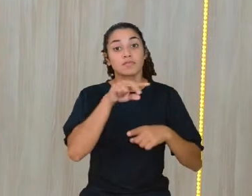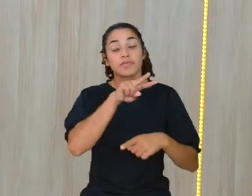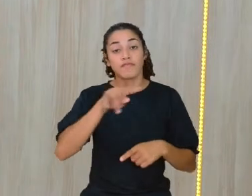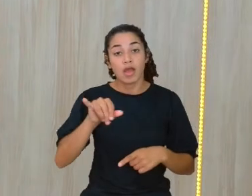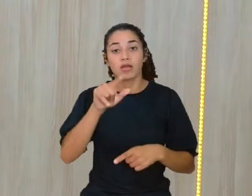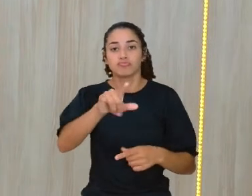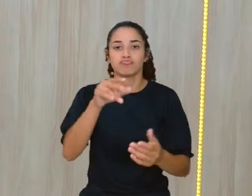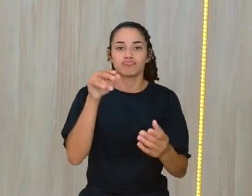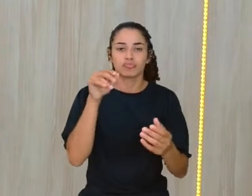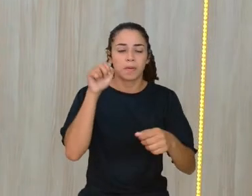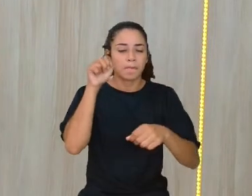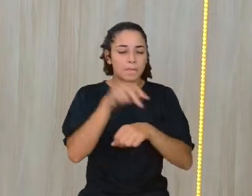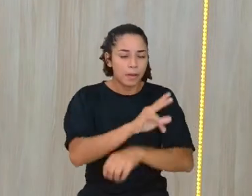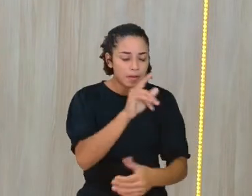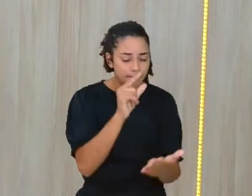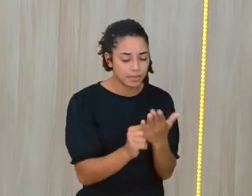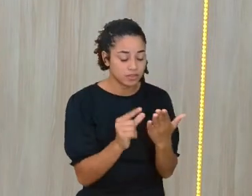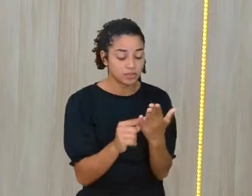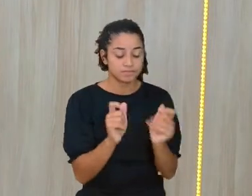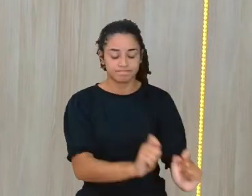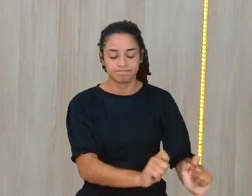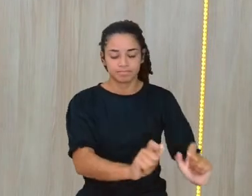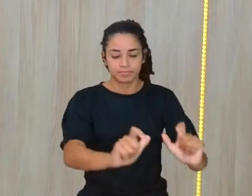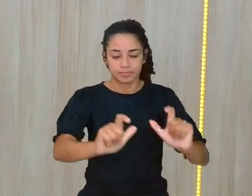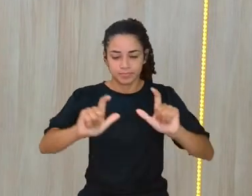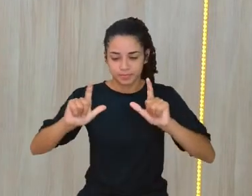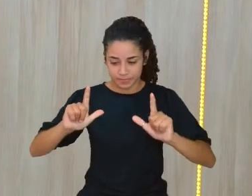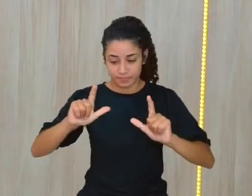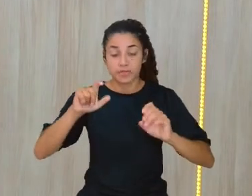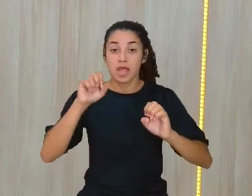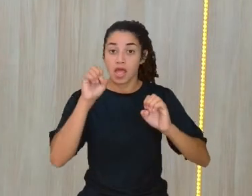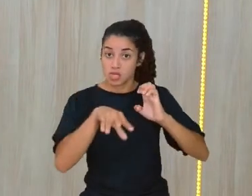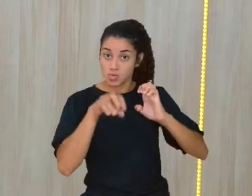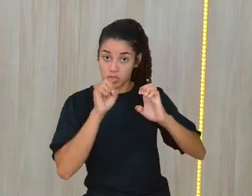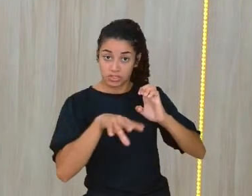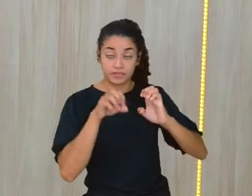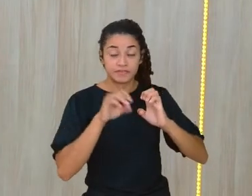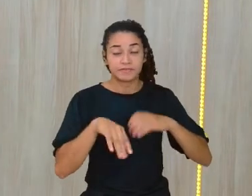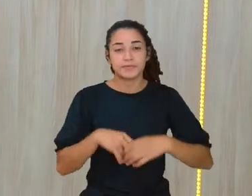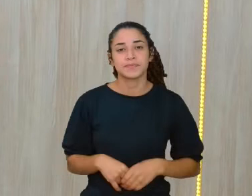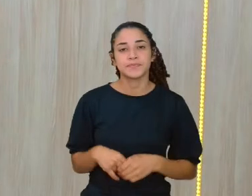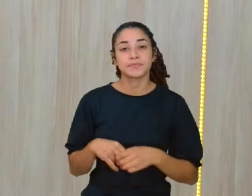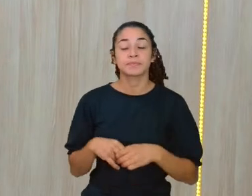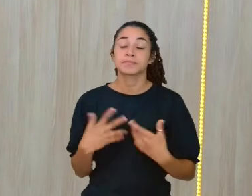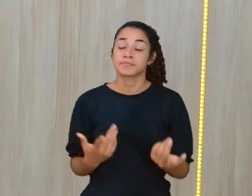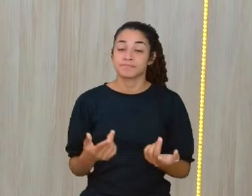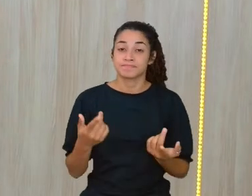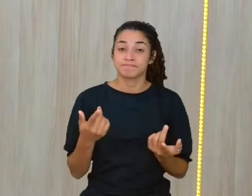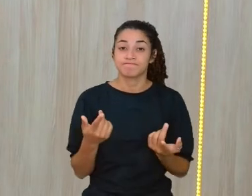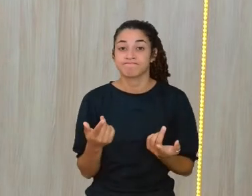entra nesse aplicativo, Educa Recife, e você